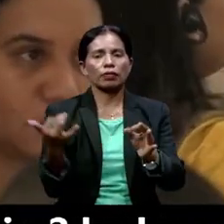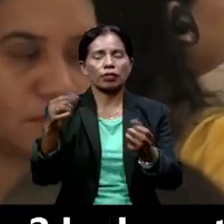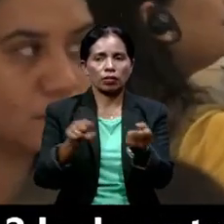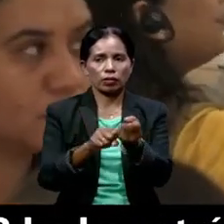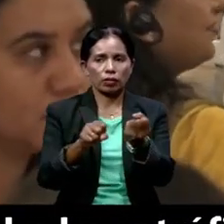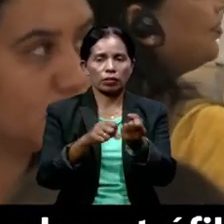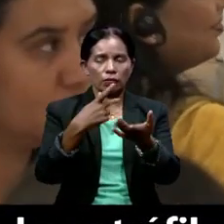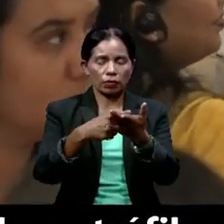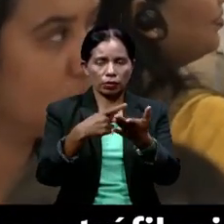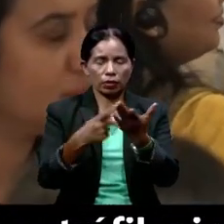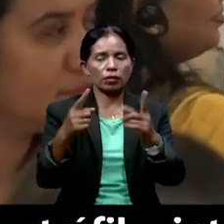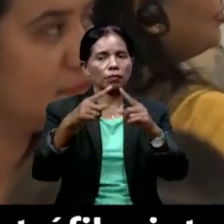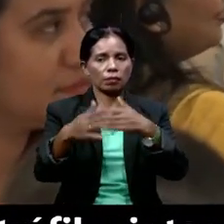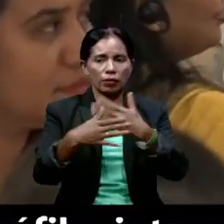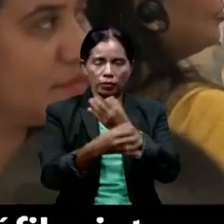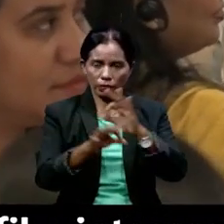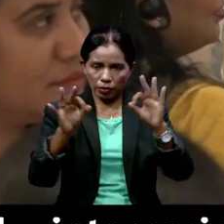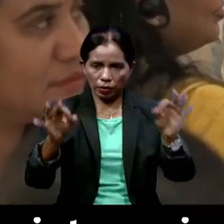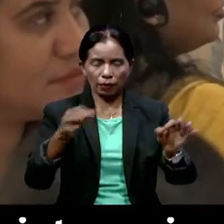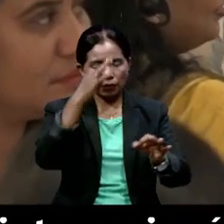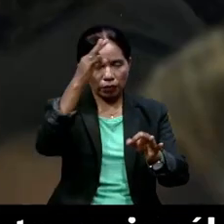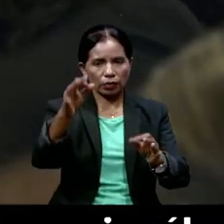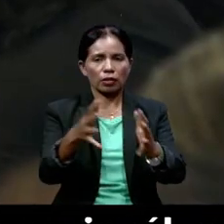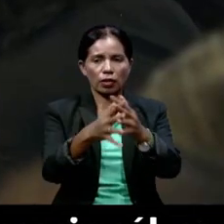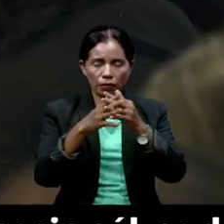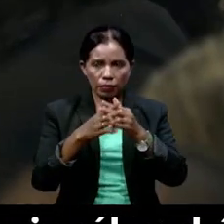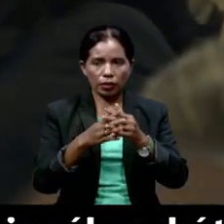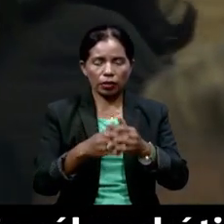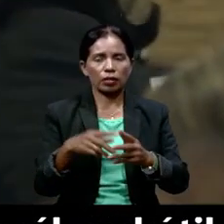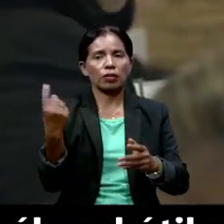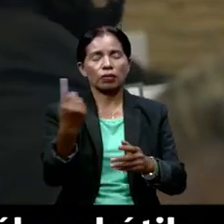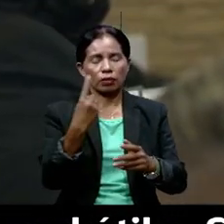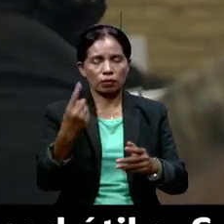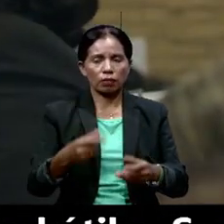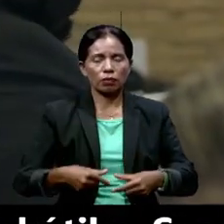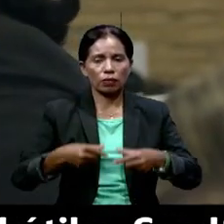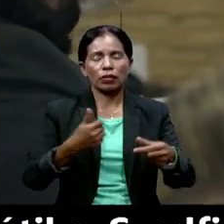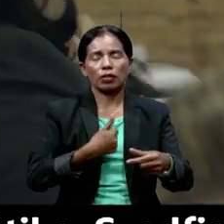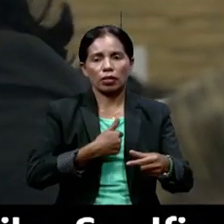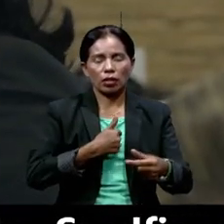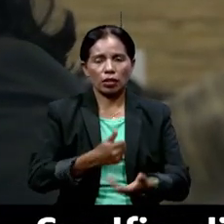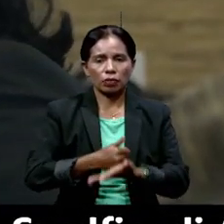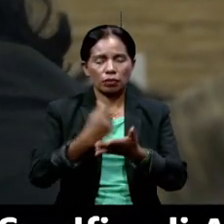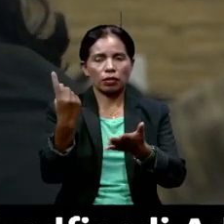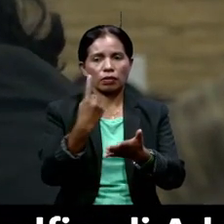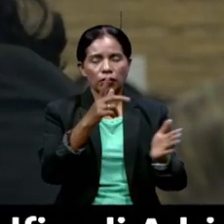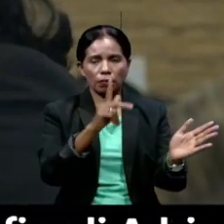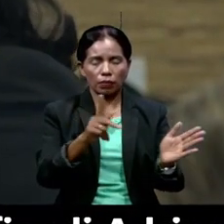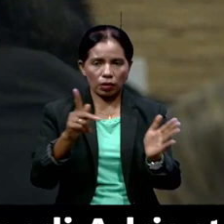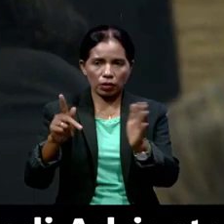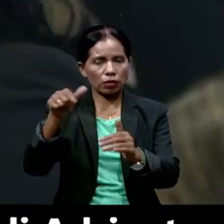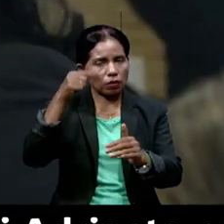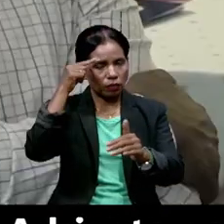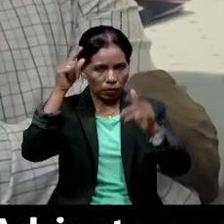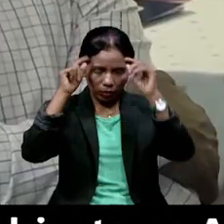ba projeto ne remata ona mai beba oin Estados Unidos América na fatin dedica an atu apoio na fatin plano prioridade governo